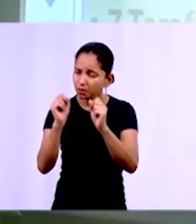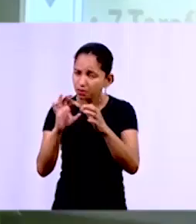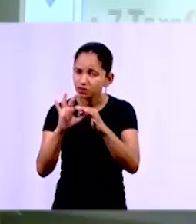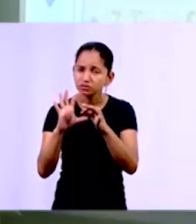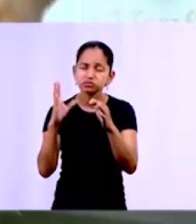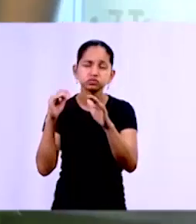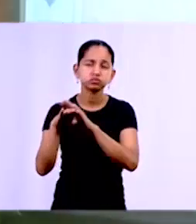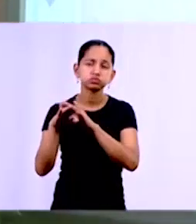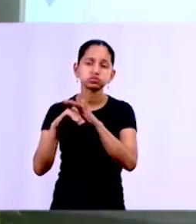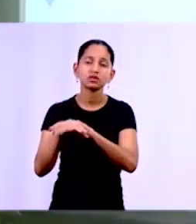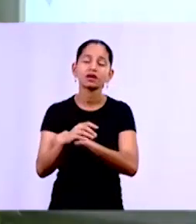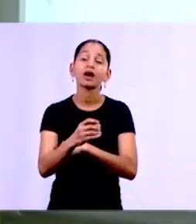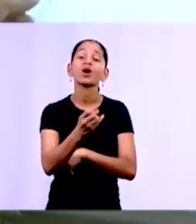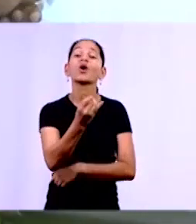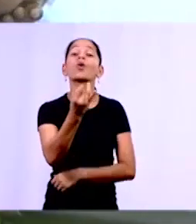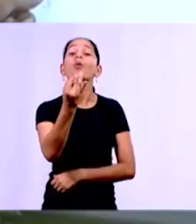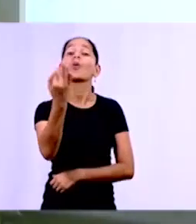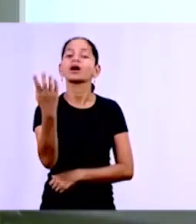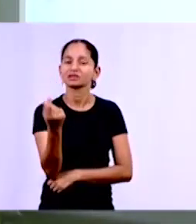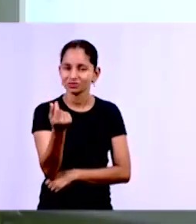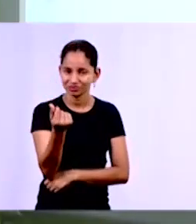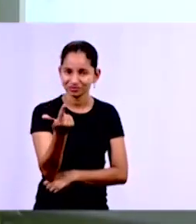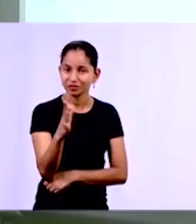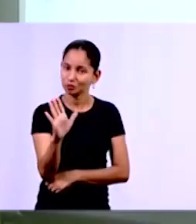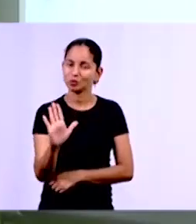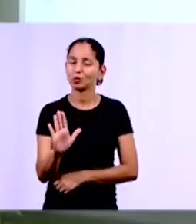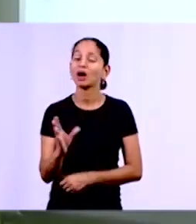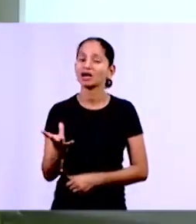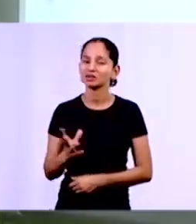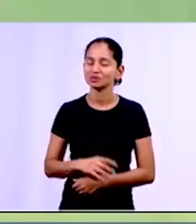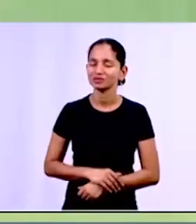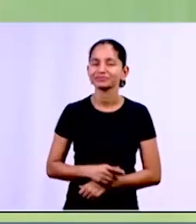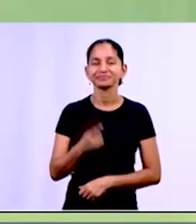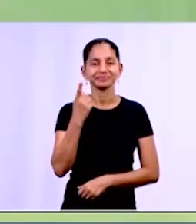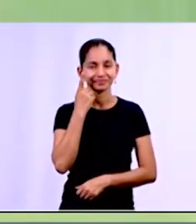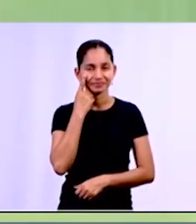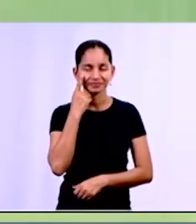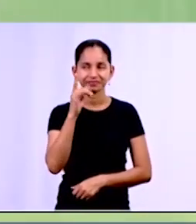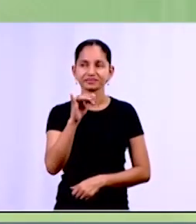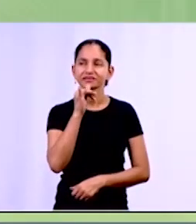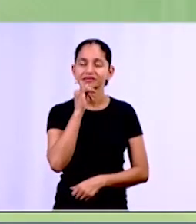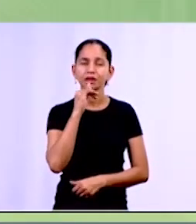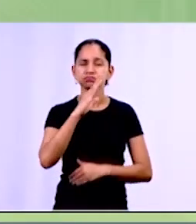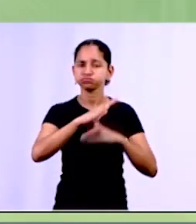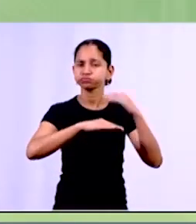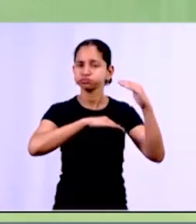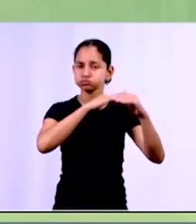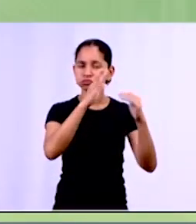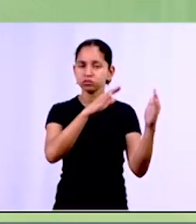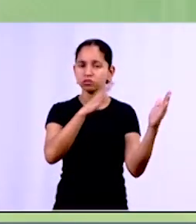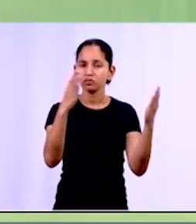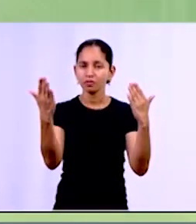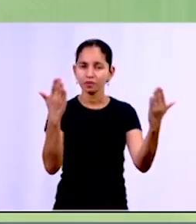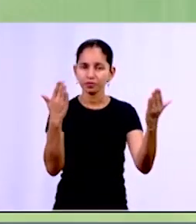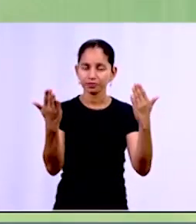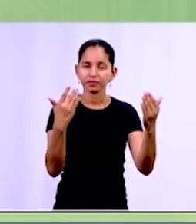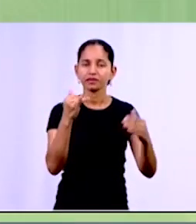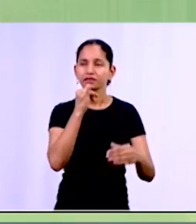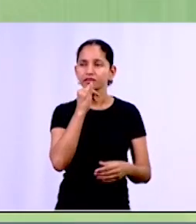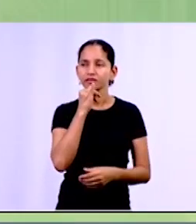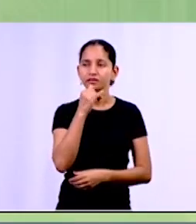pergunta, quanto custa um computador desse, né, gente? Esse aqui, para vocês verem a evolução, o MacBook